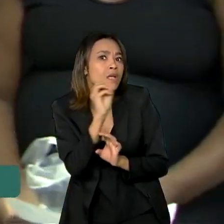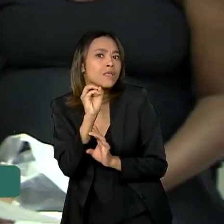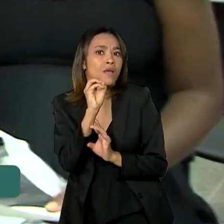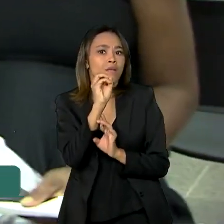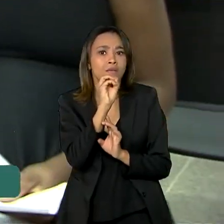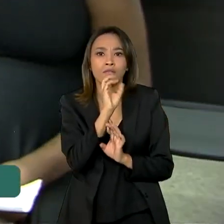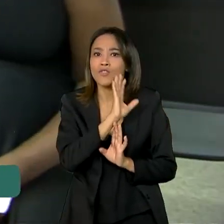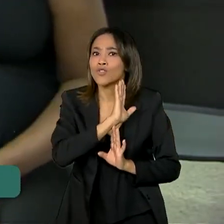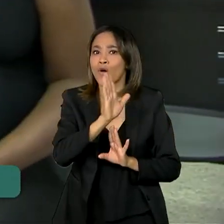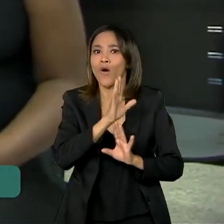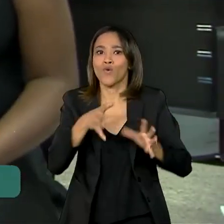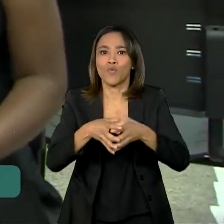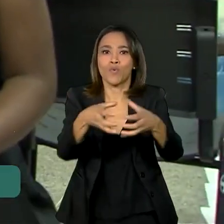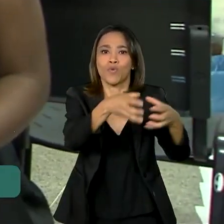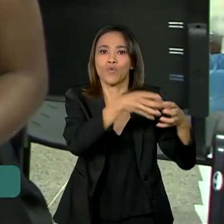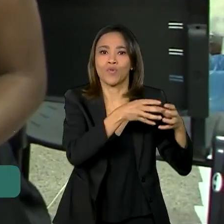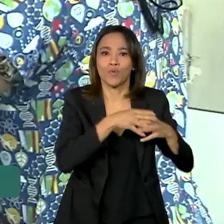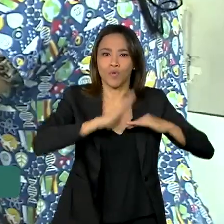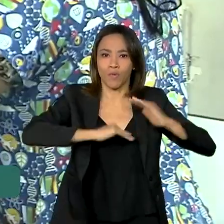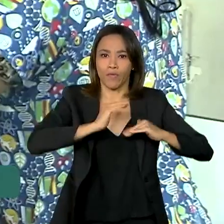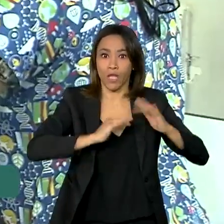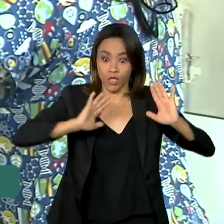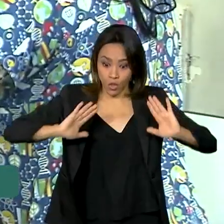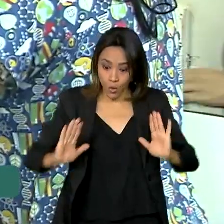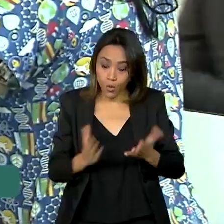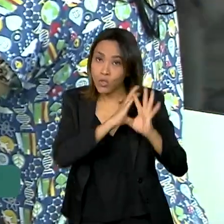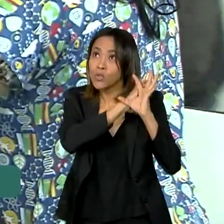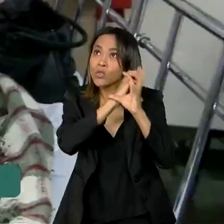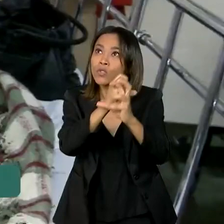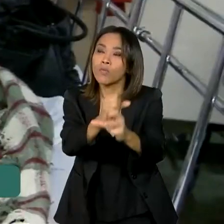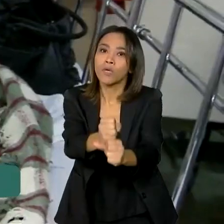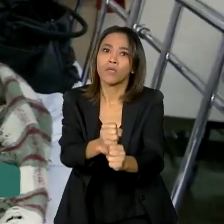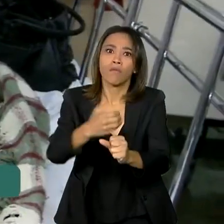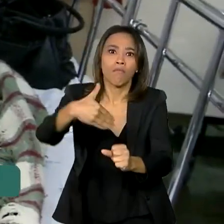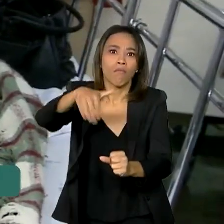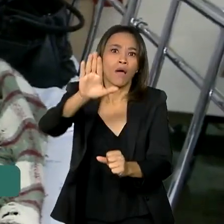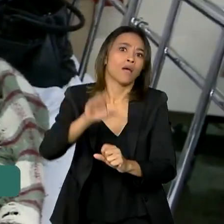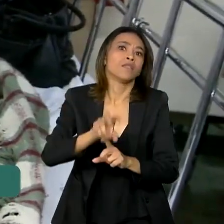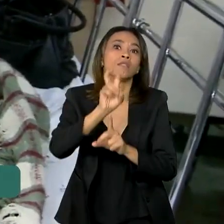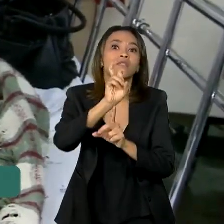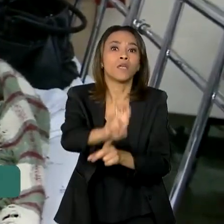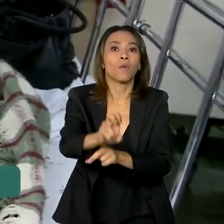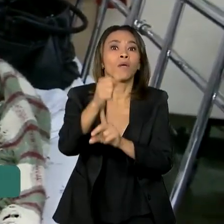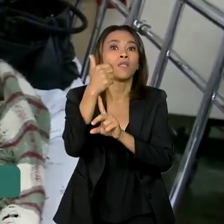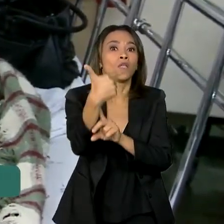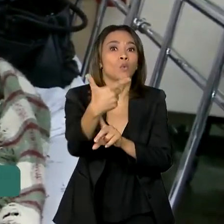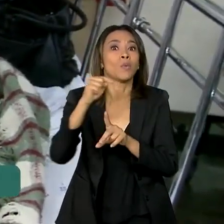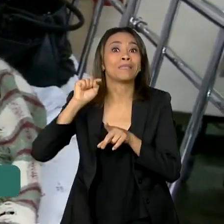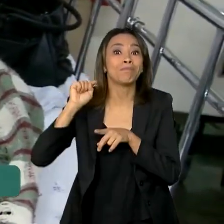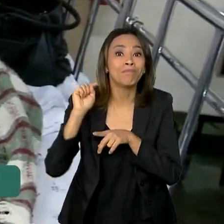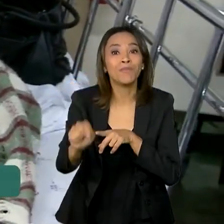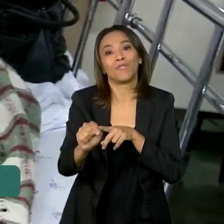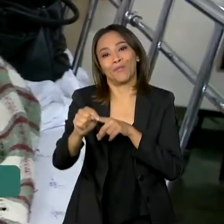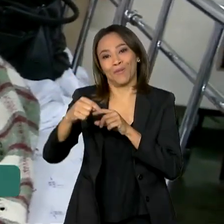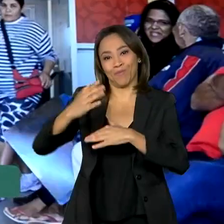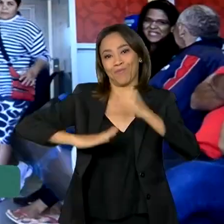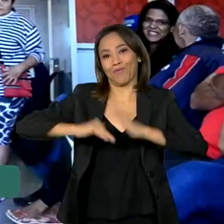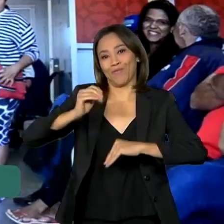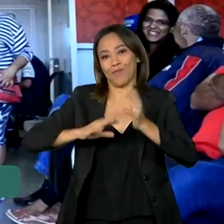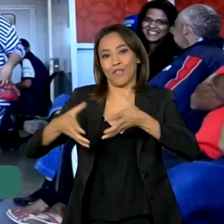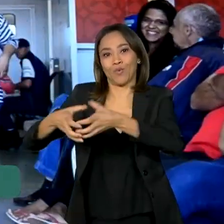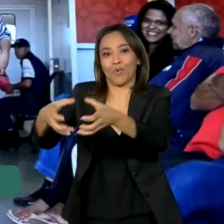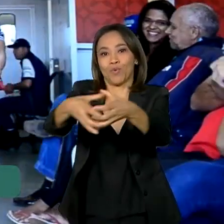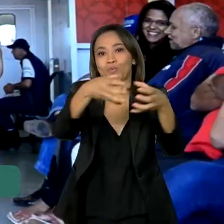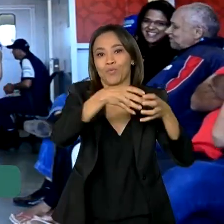de atendimento primário. E hoje já possui mais de 52 mil equipes de profissionais.